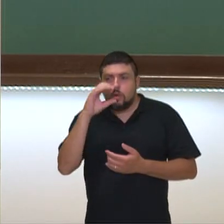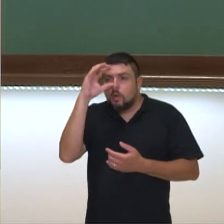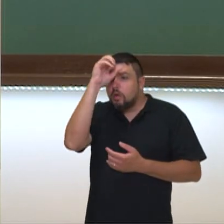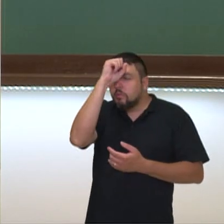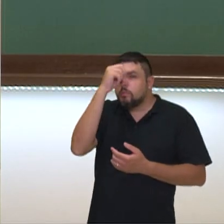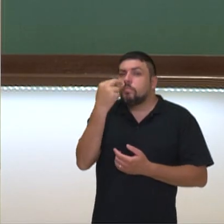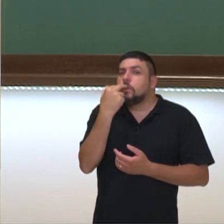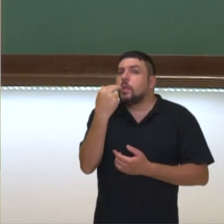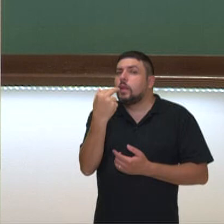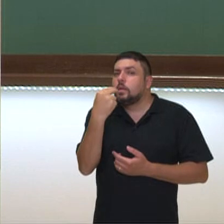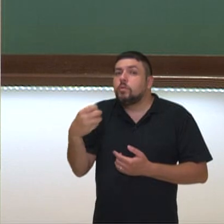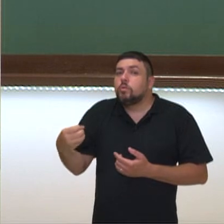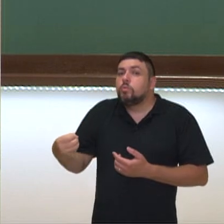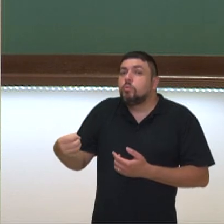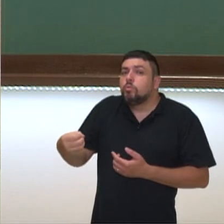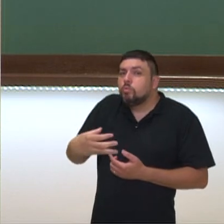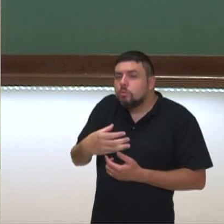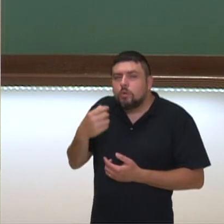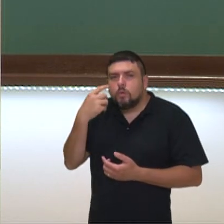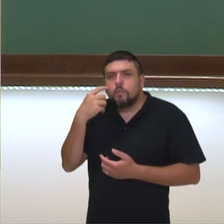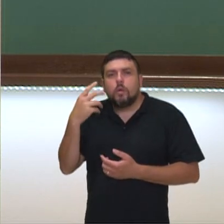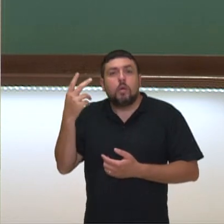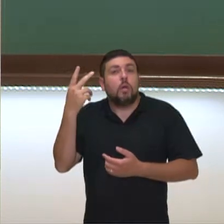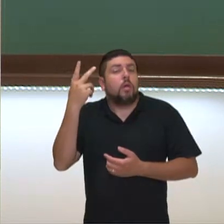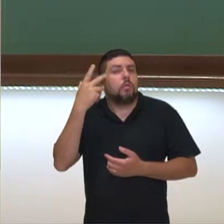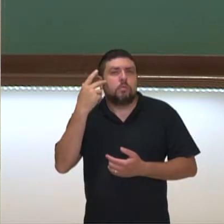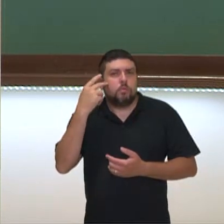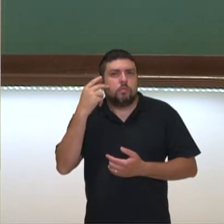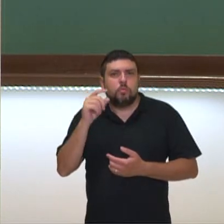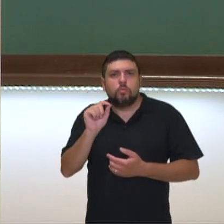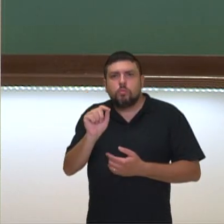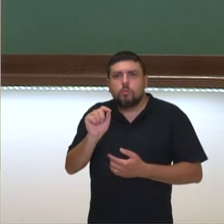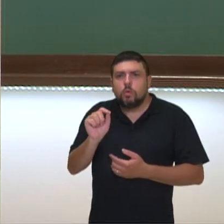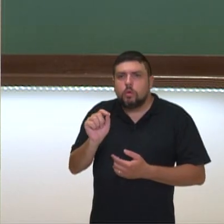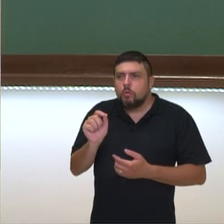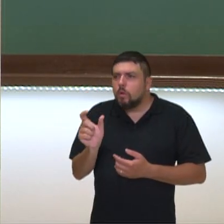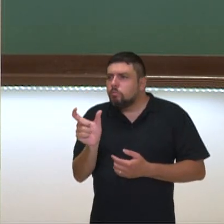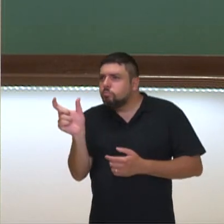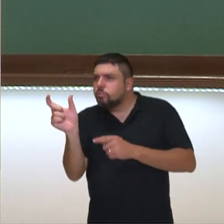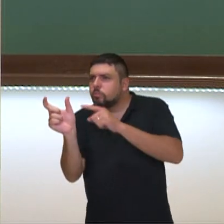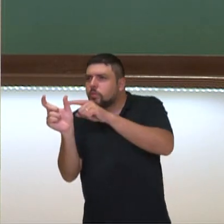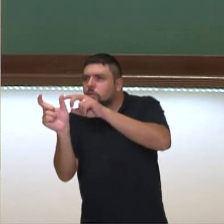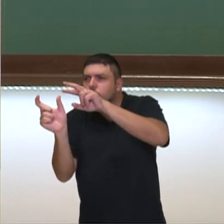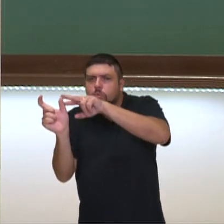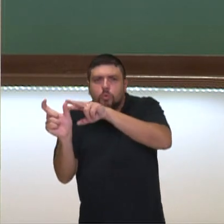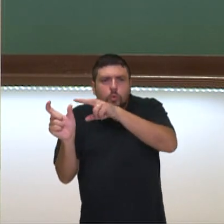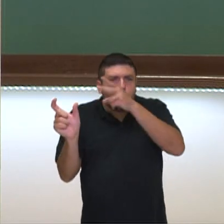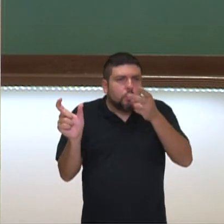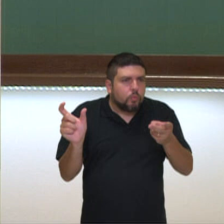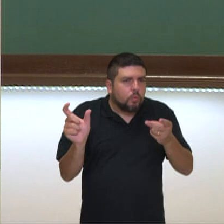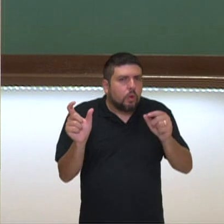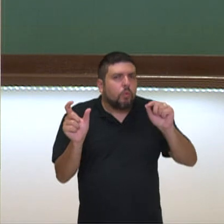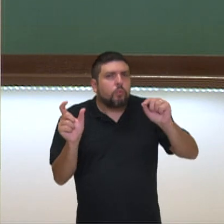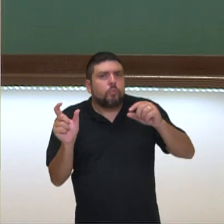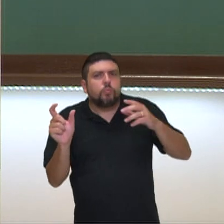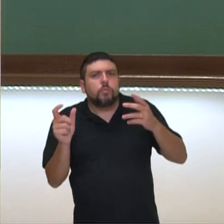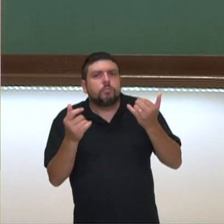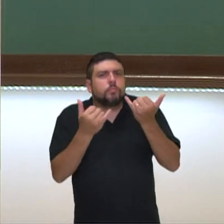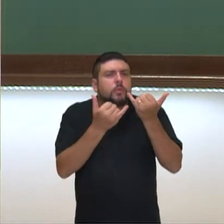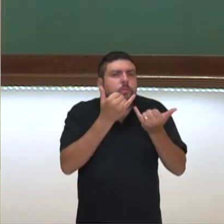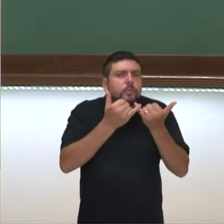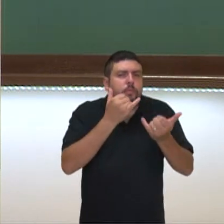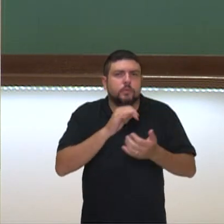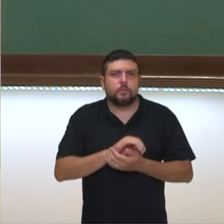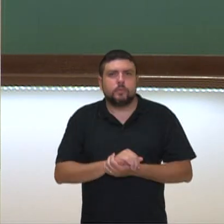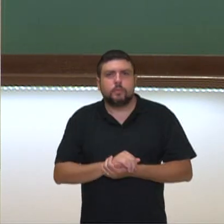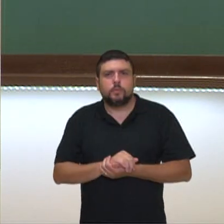muito automático, é muito natural a gente buscar o que é parecido, o que é similar entre as duas línguas. Fazendo